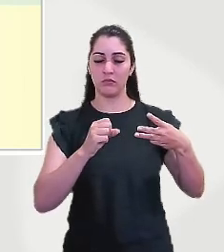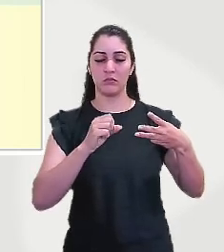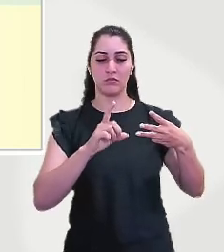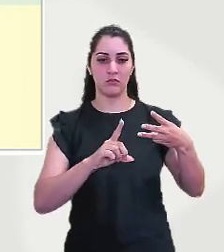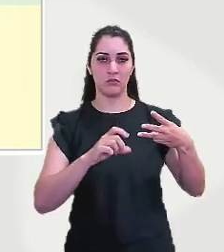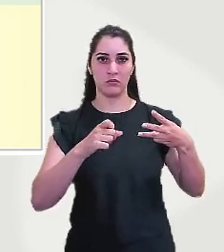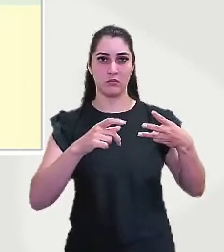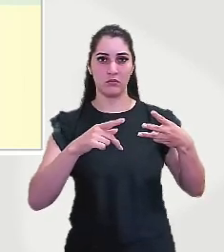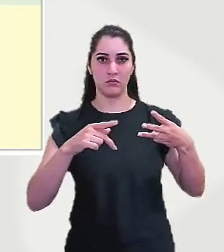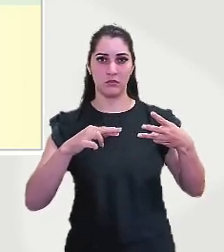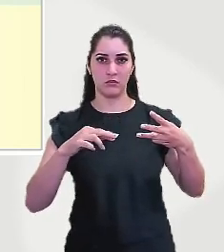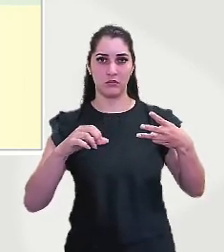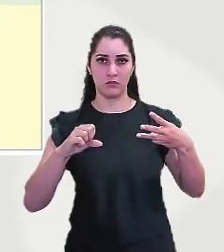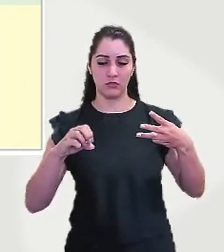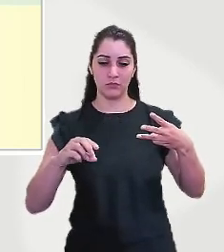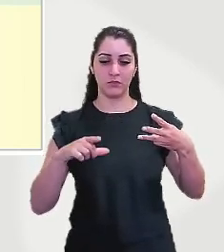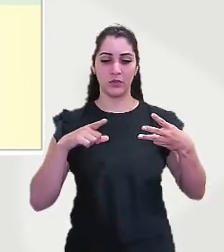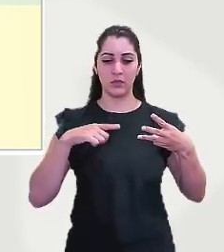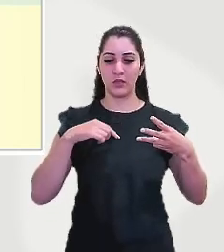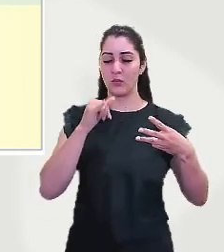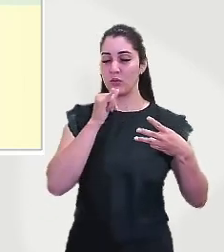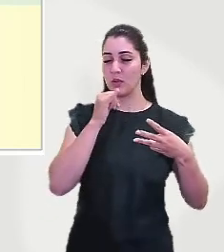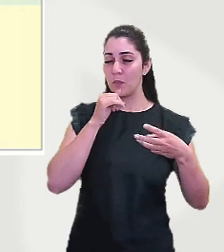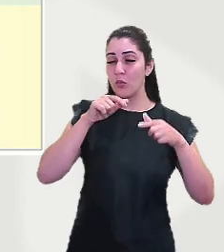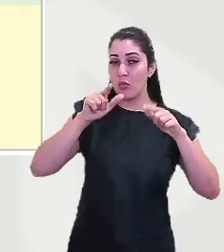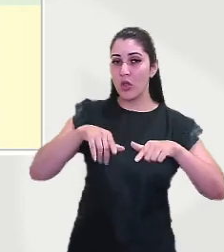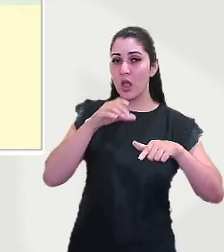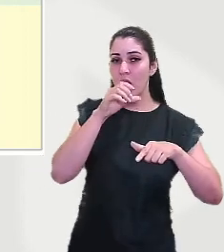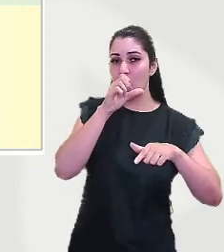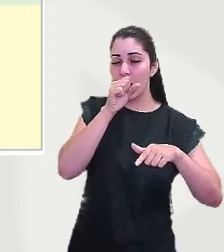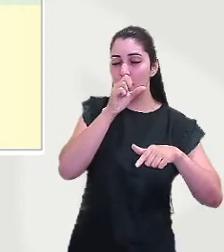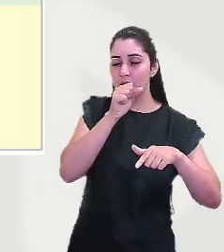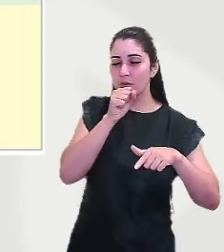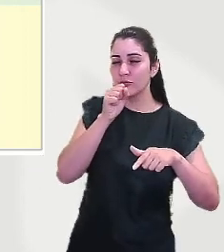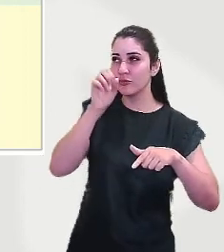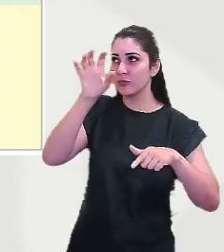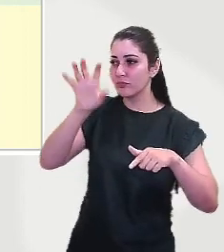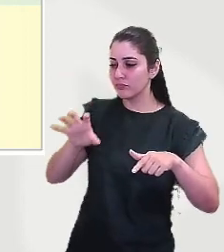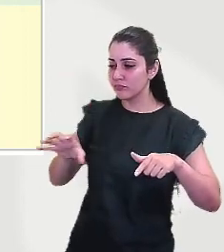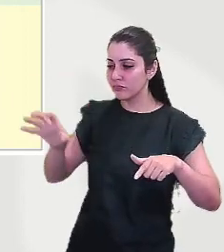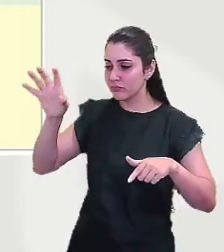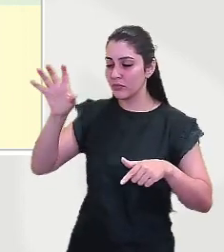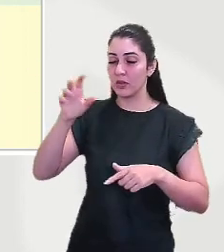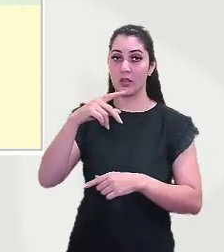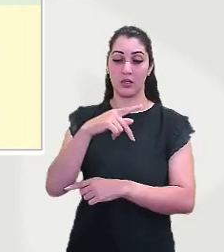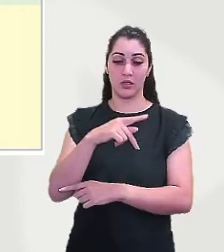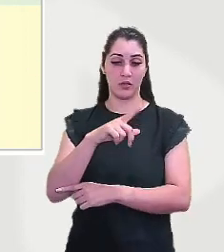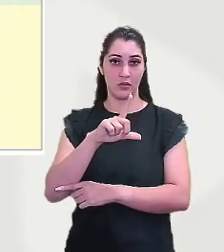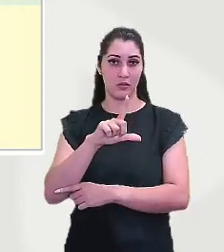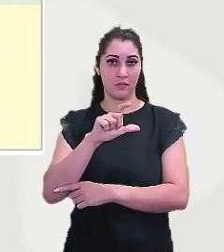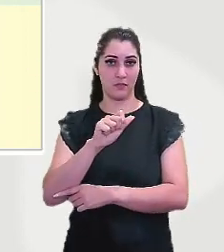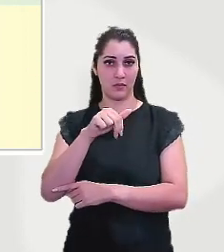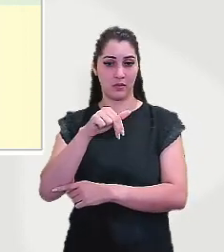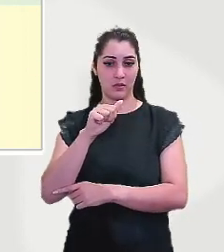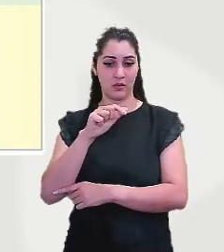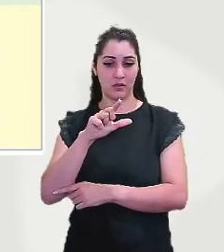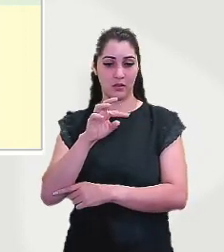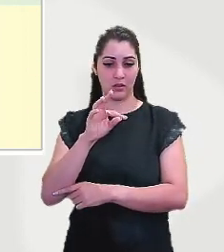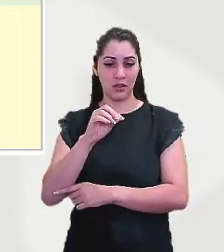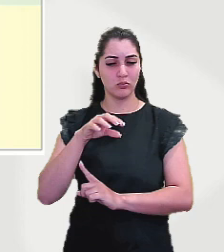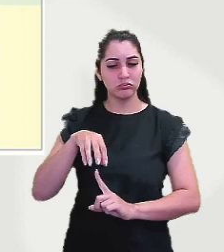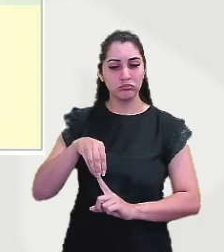áreas laranjas são áreas de planalto, né? Que ele falou em alguns planaltos ali com destaque, né? O